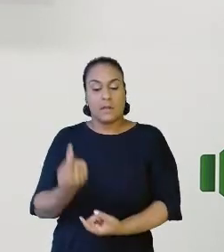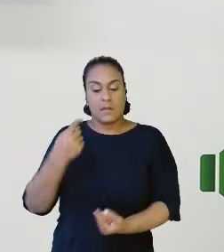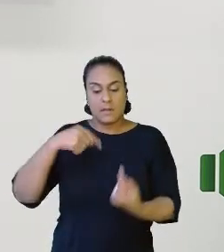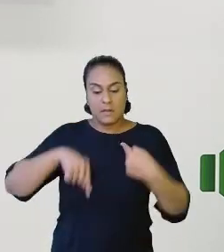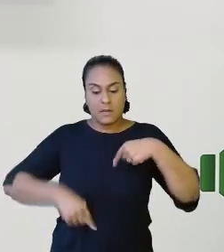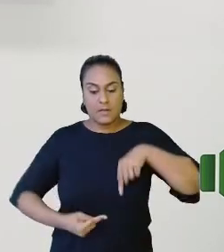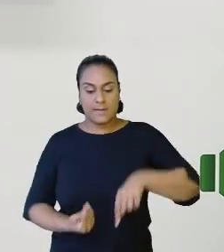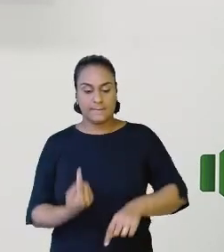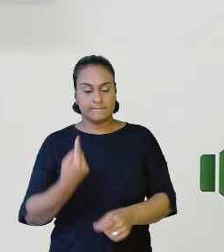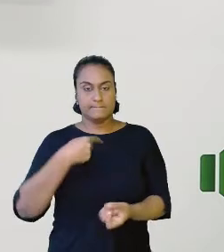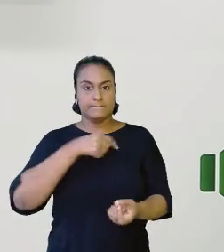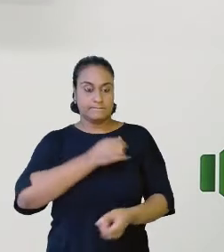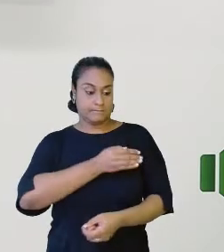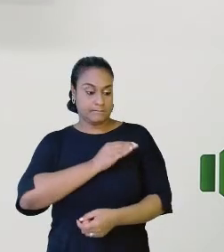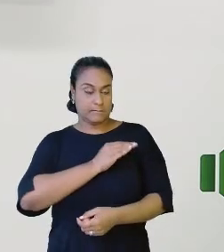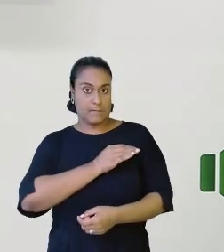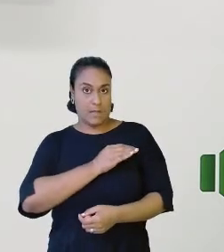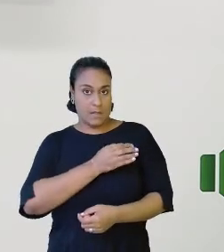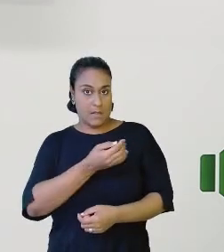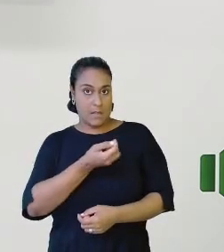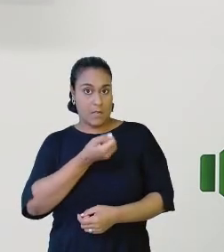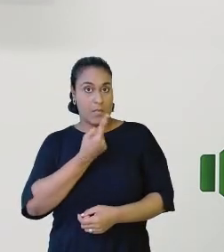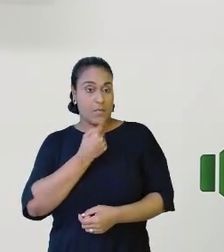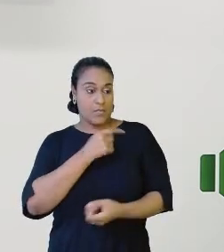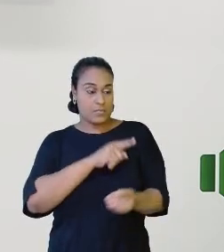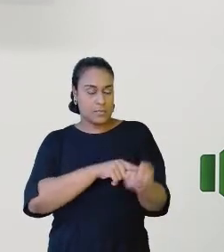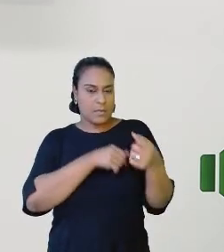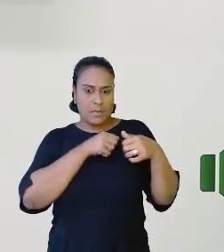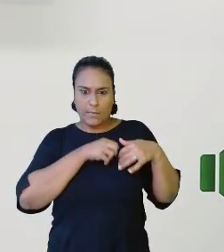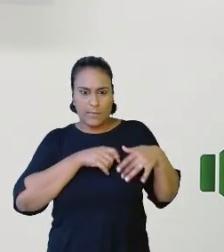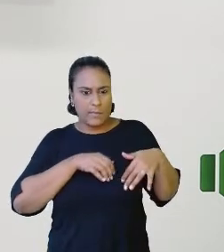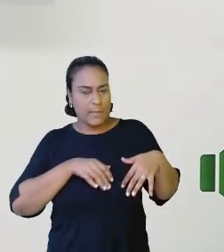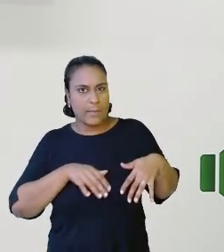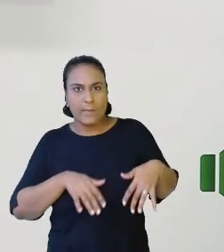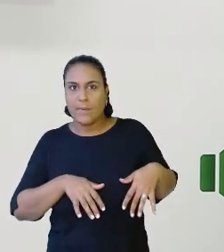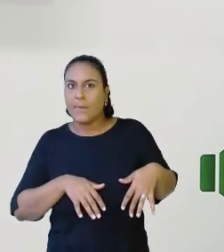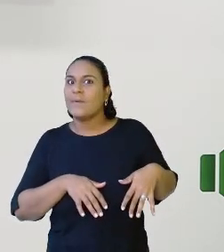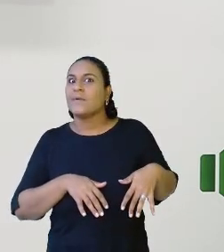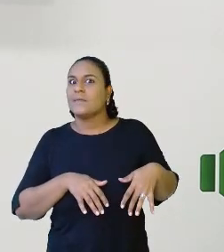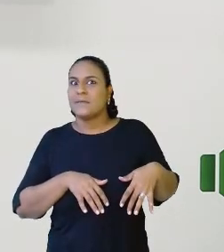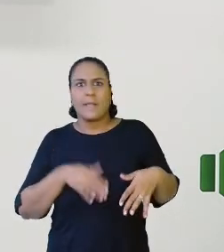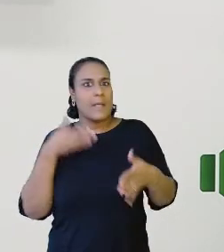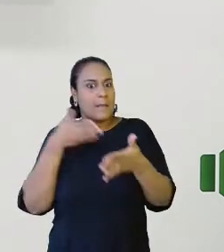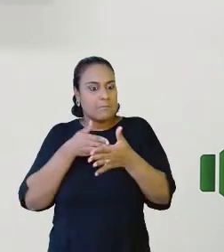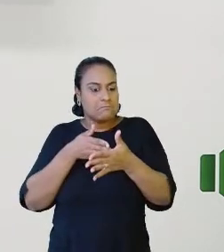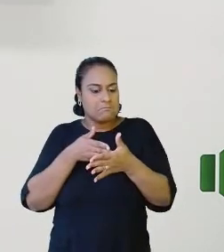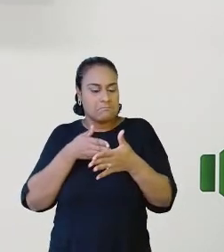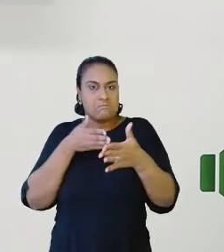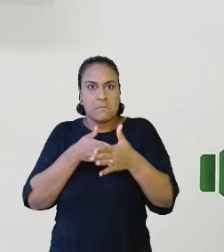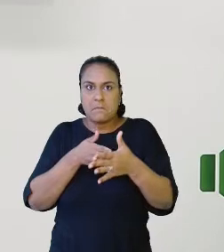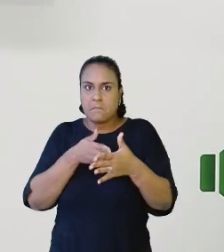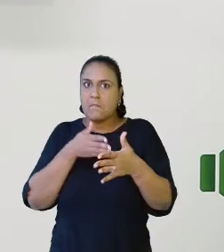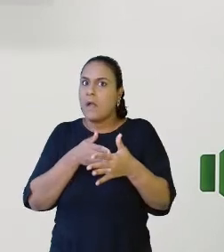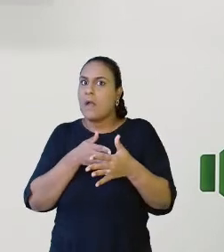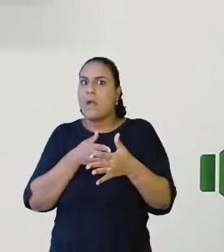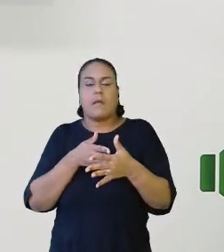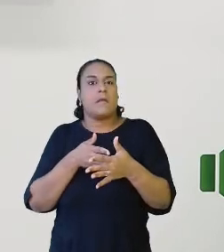circulatório não tenha coisas que obstruam e façam com que a pressão ela